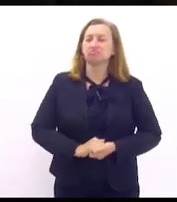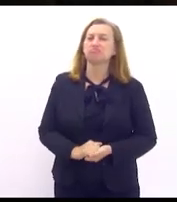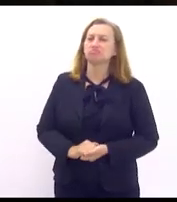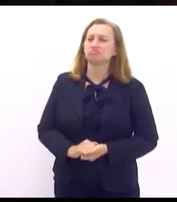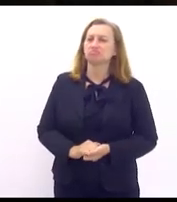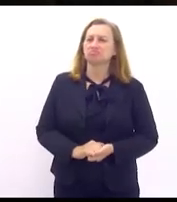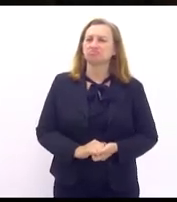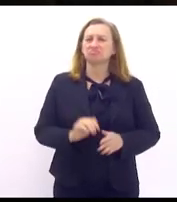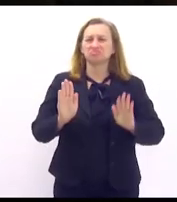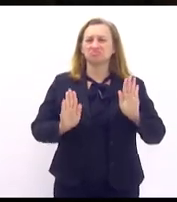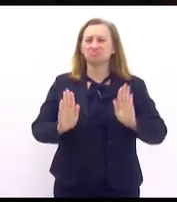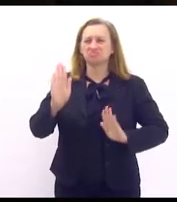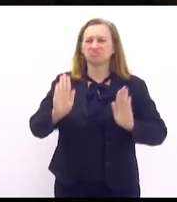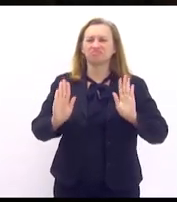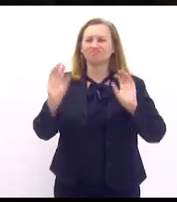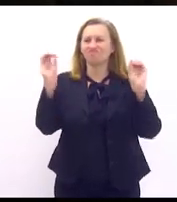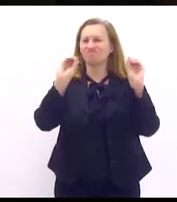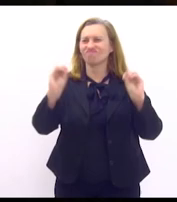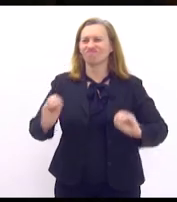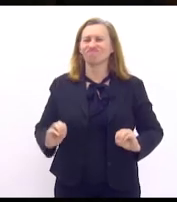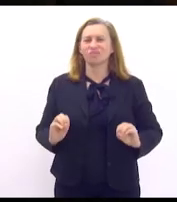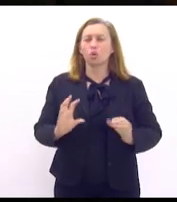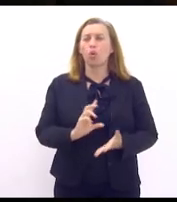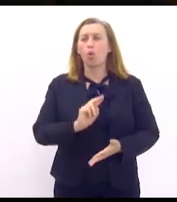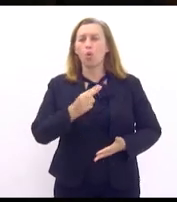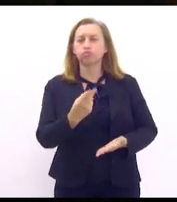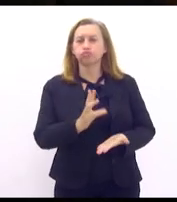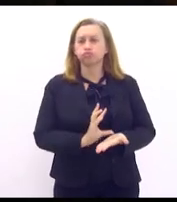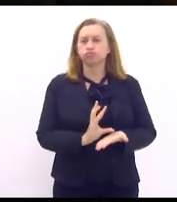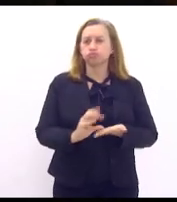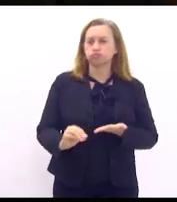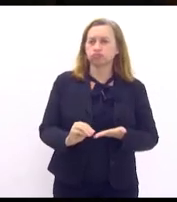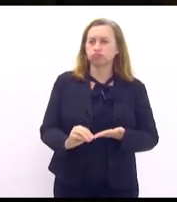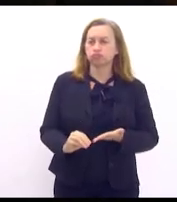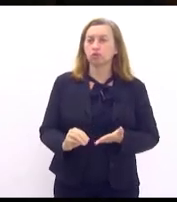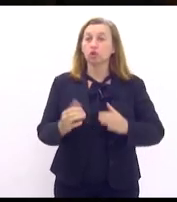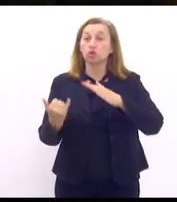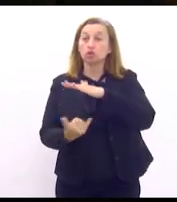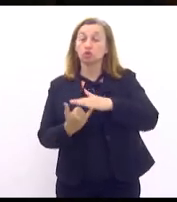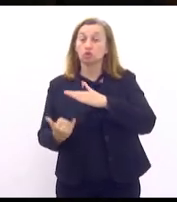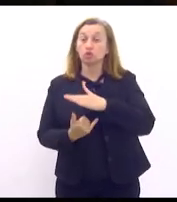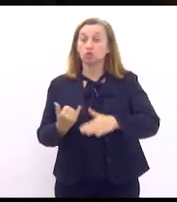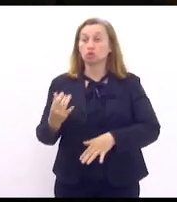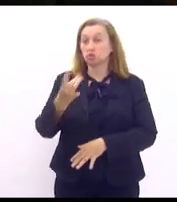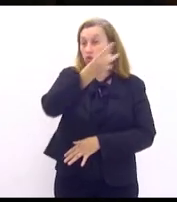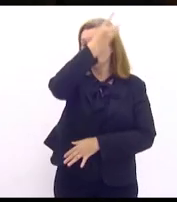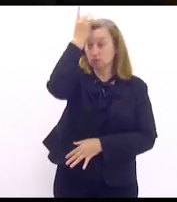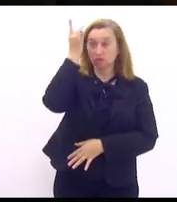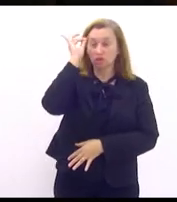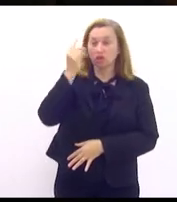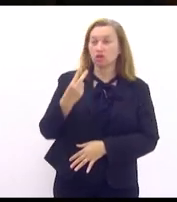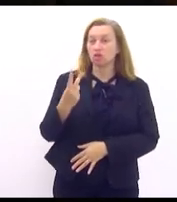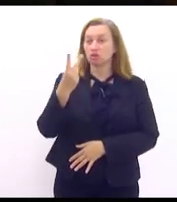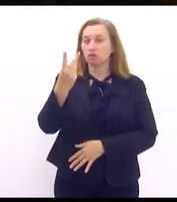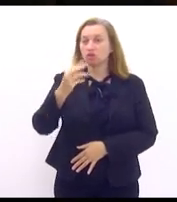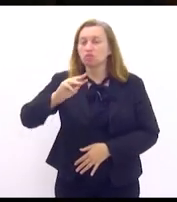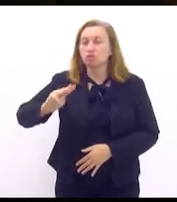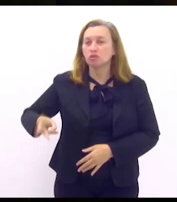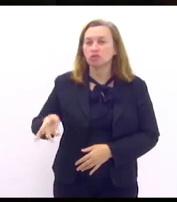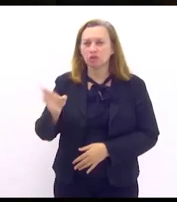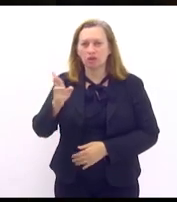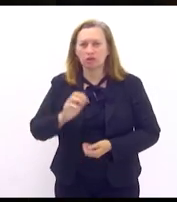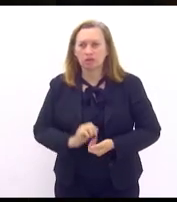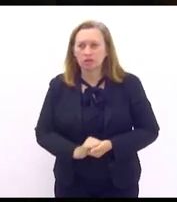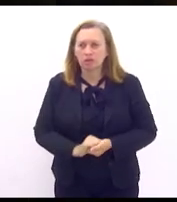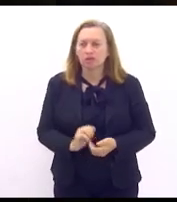sem licitação, através de adesão a uma ata do Instituto Federal do Espírito Santo. A ata do Espírito Santo era no valor de 2 milhões de reais.